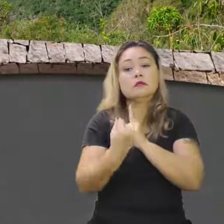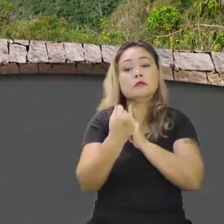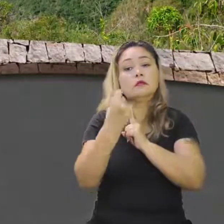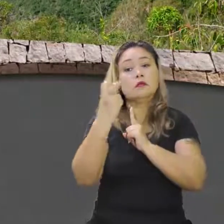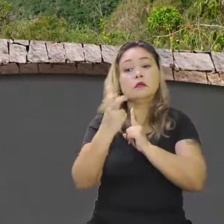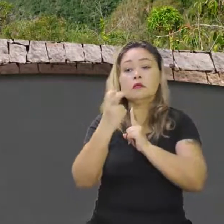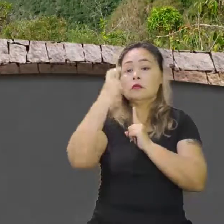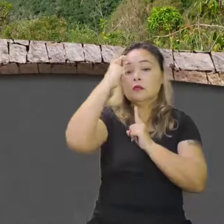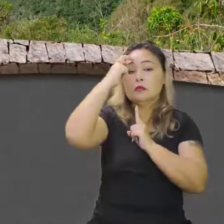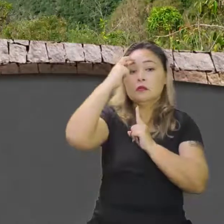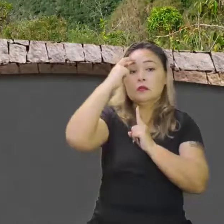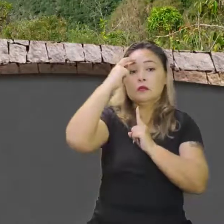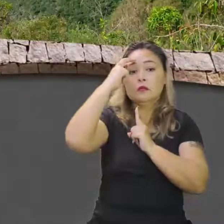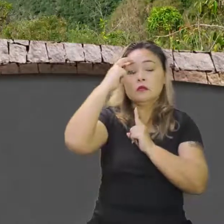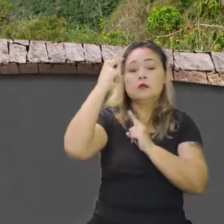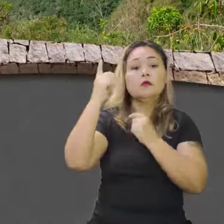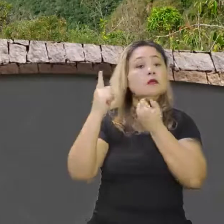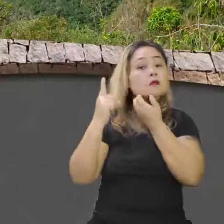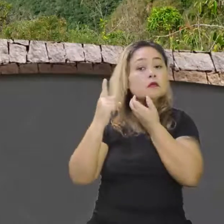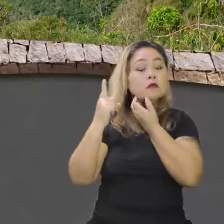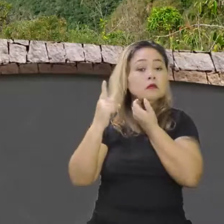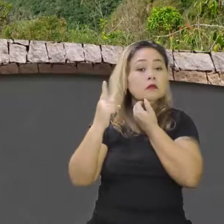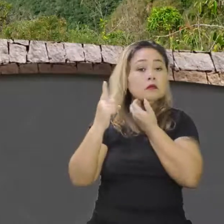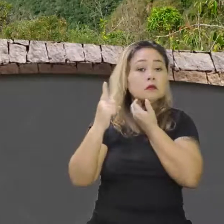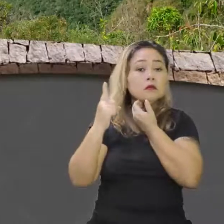socioeconômico e cultural